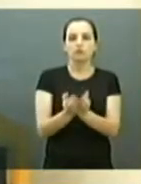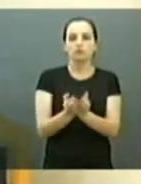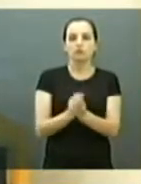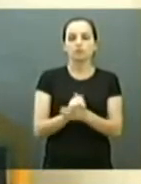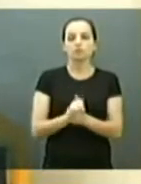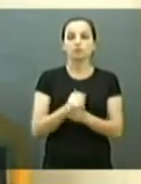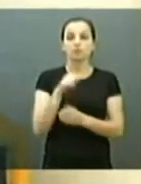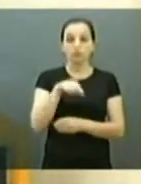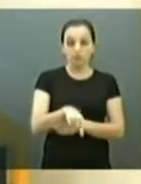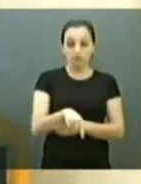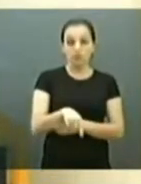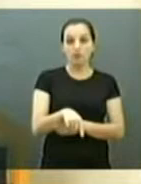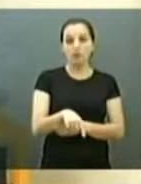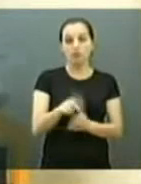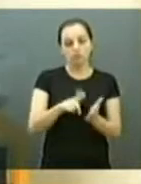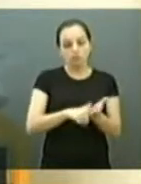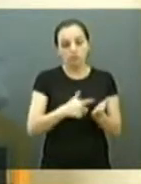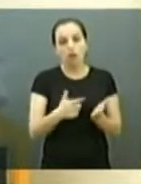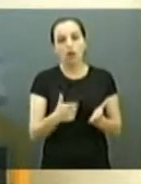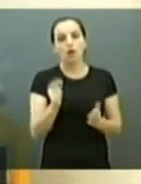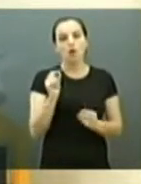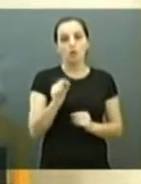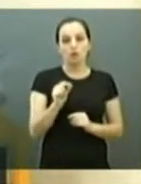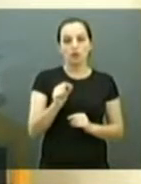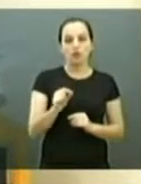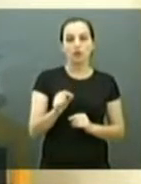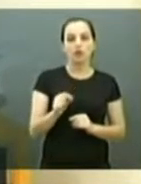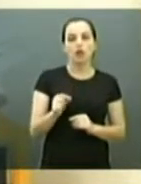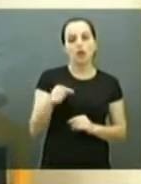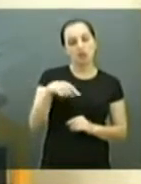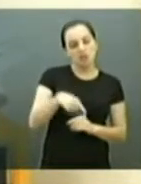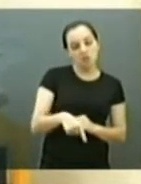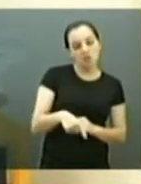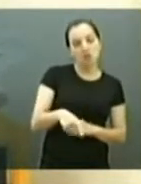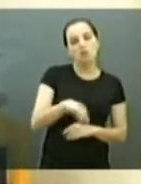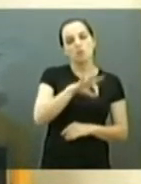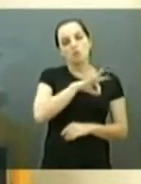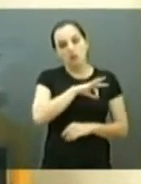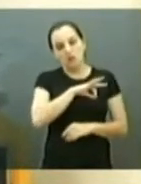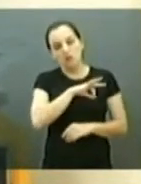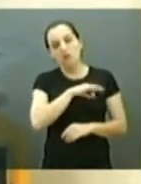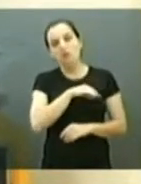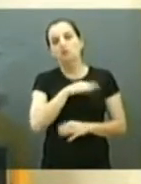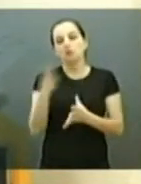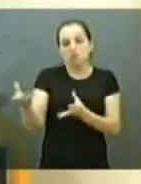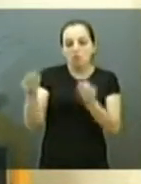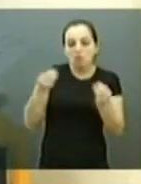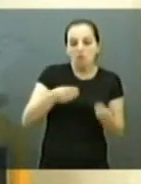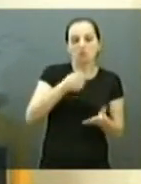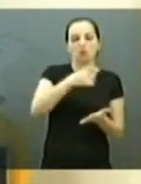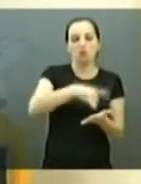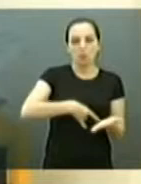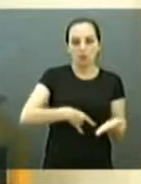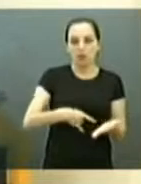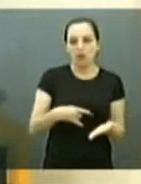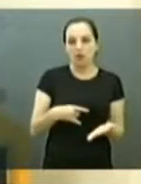E aqui dentro, no jornal, né, ele disse que esteve aqui a polícia, que trouxe o documento,